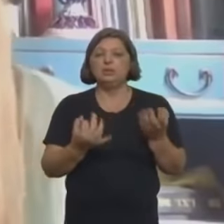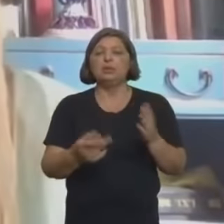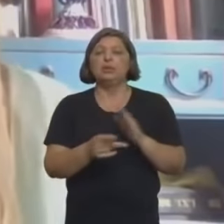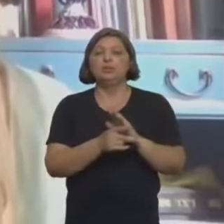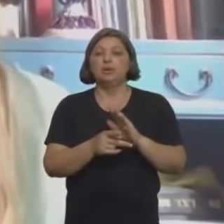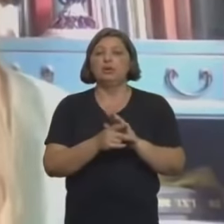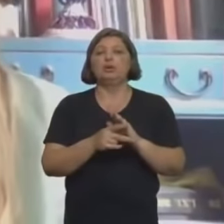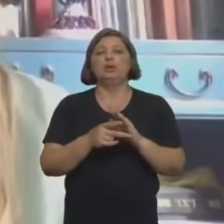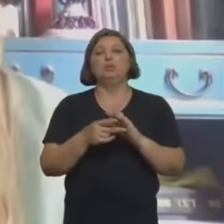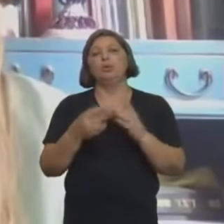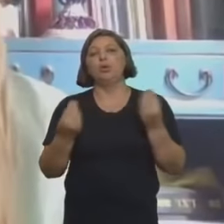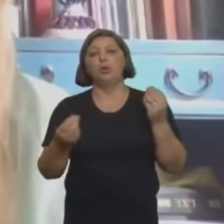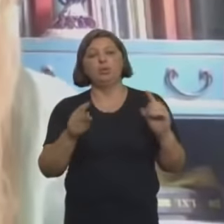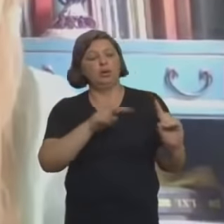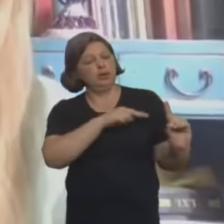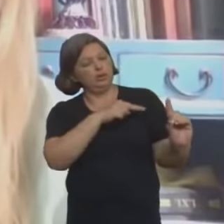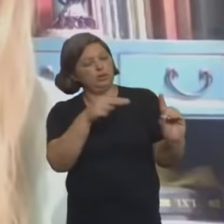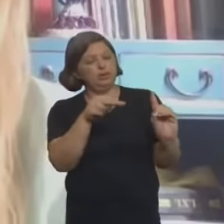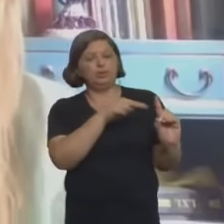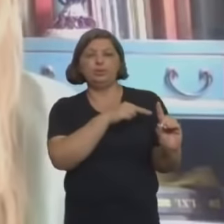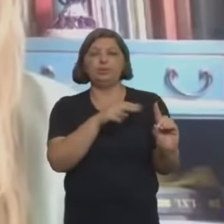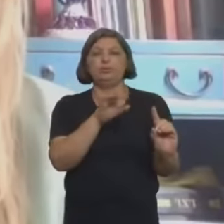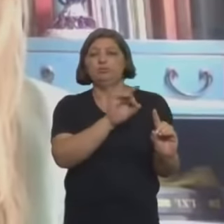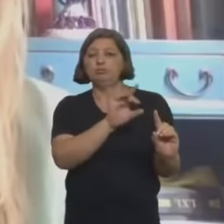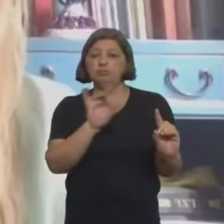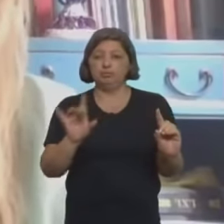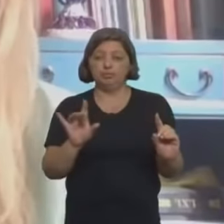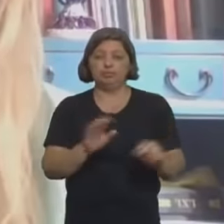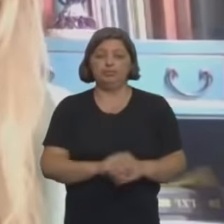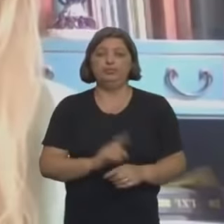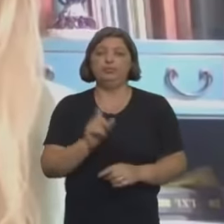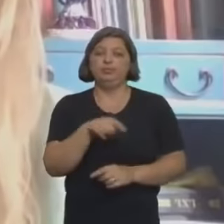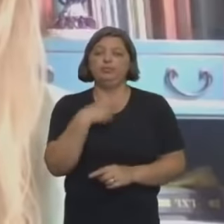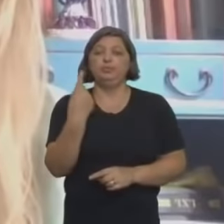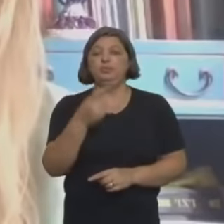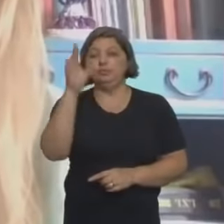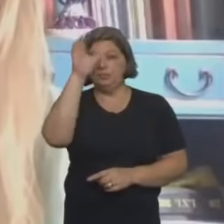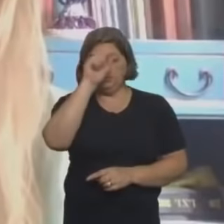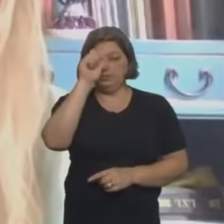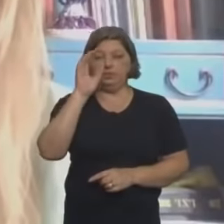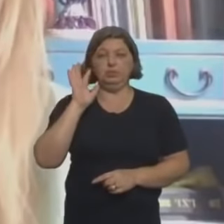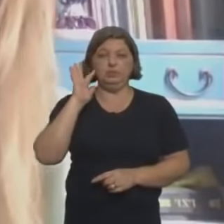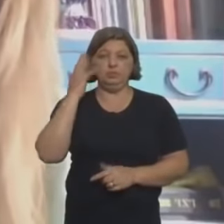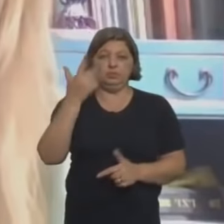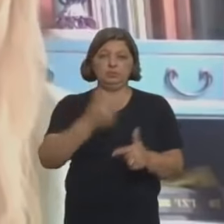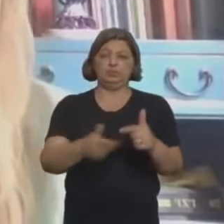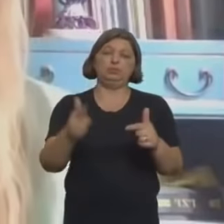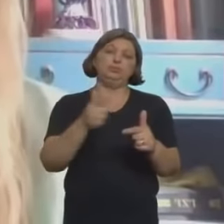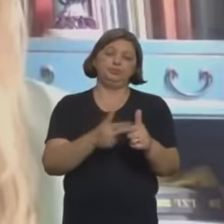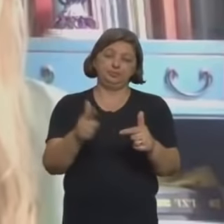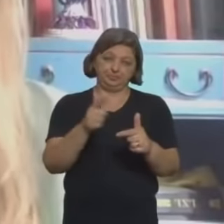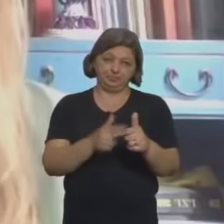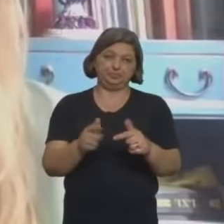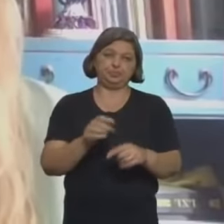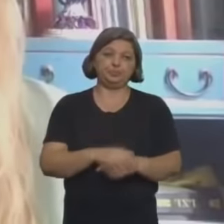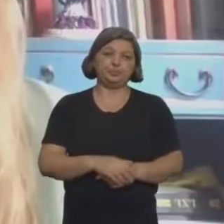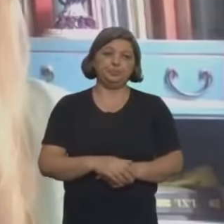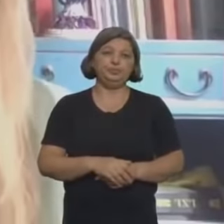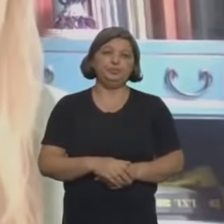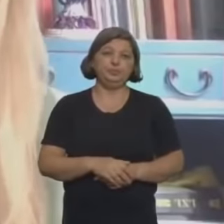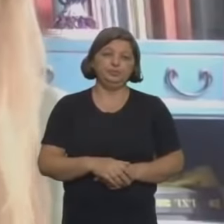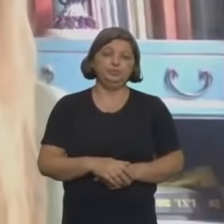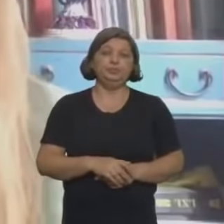um, né? De fazer com que realmente a gente possa aprender a resolver os conflitos, né? Principalmente